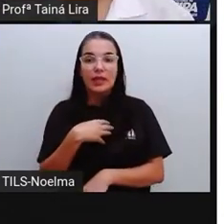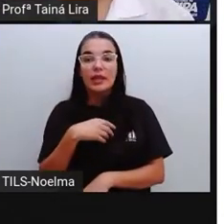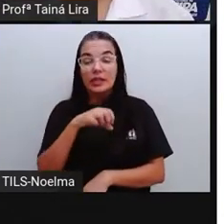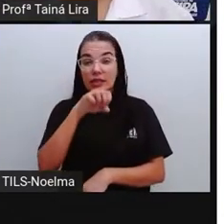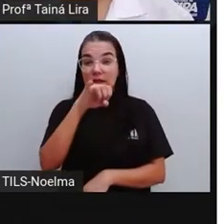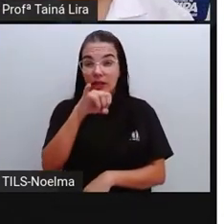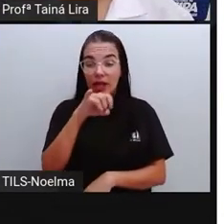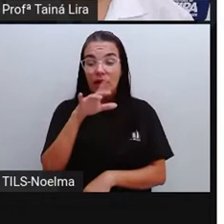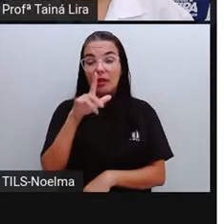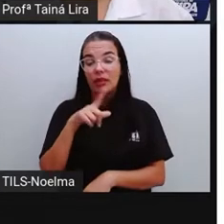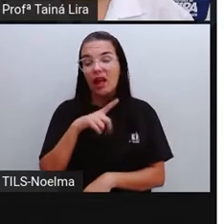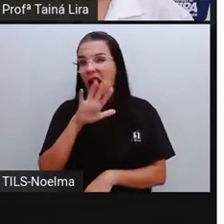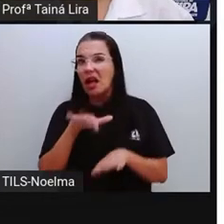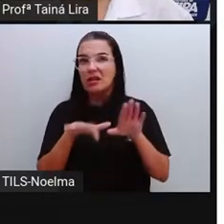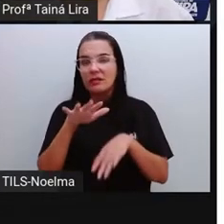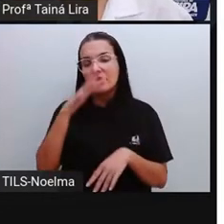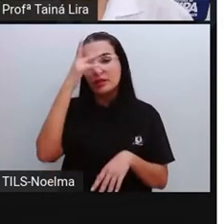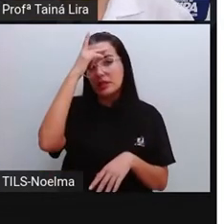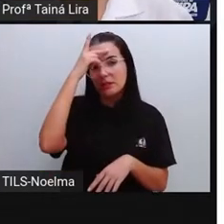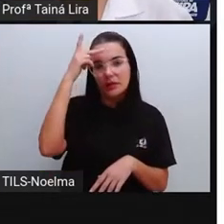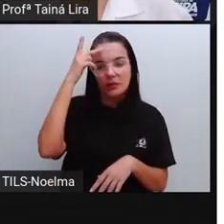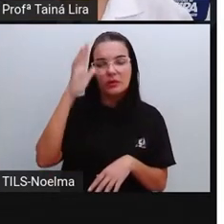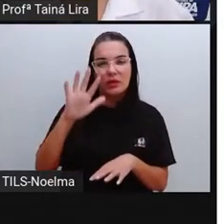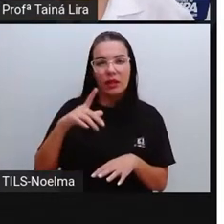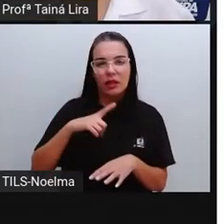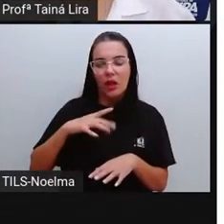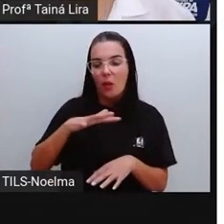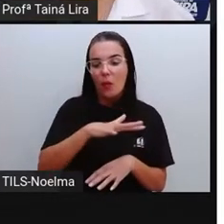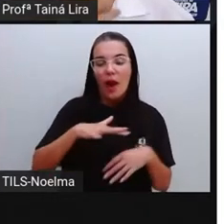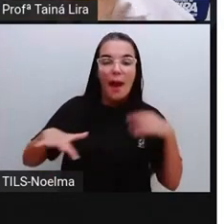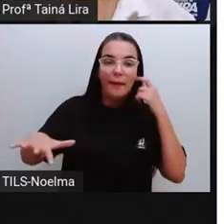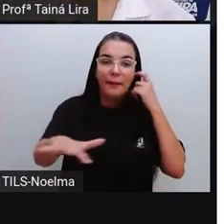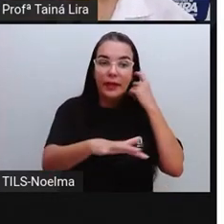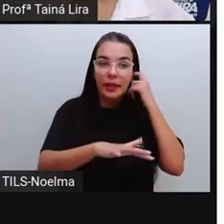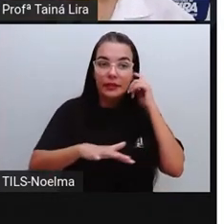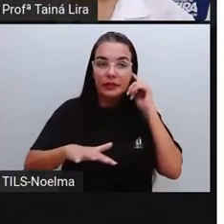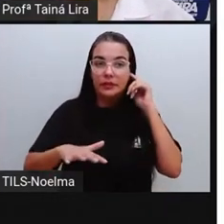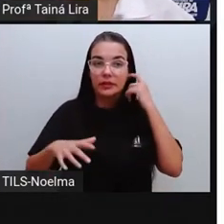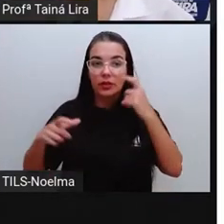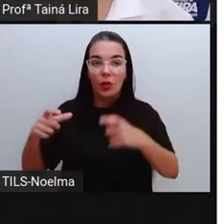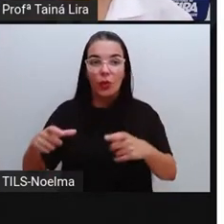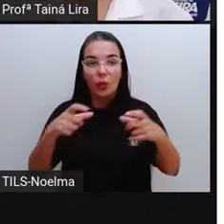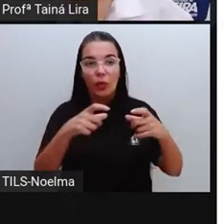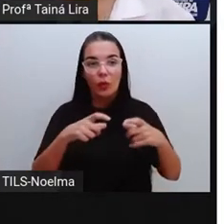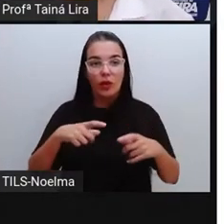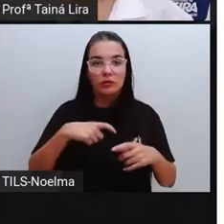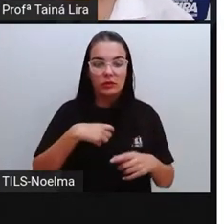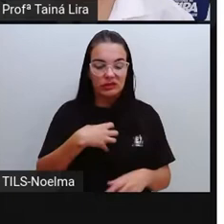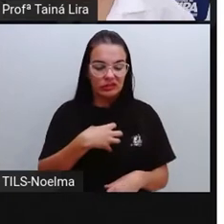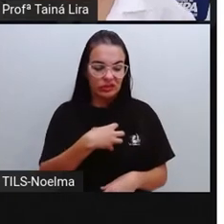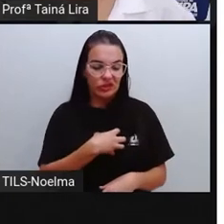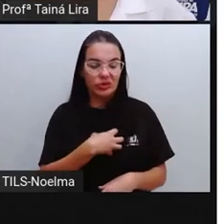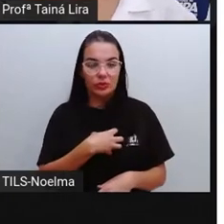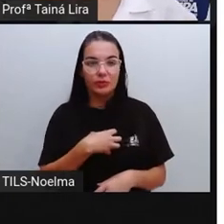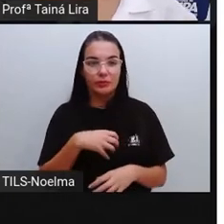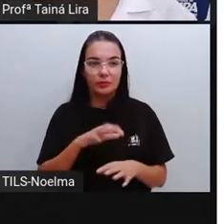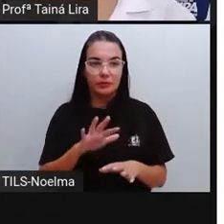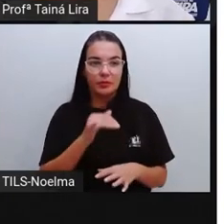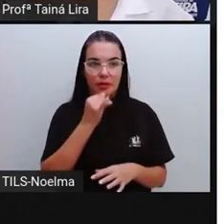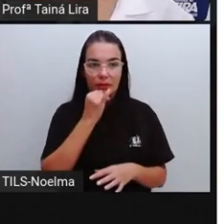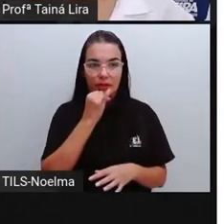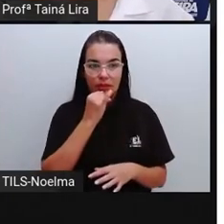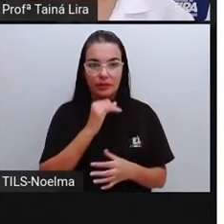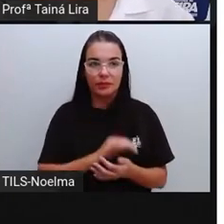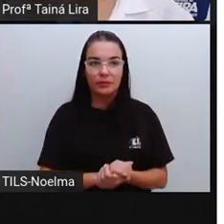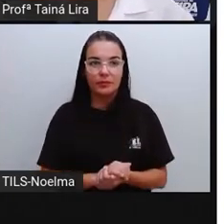não tenham, às vezes a gente está em um ambiente que a gente está aqui sentindo algo, algum sentimento. Por exemplo, eu estou